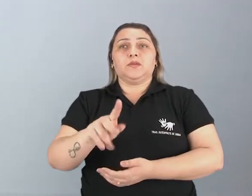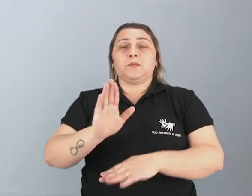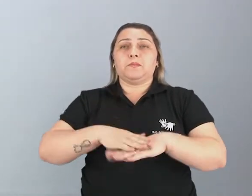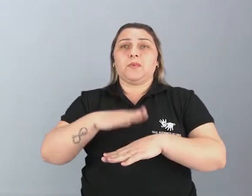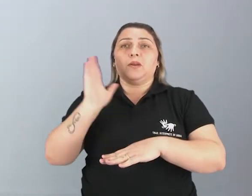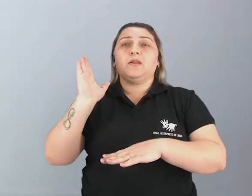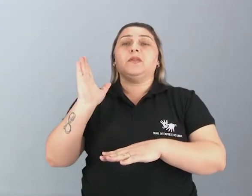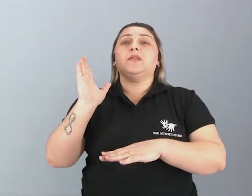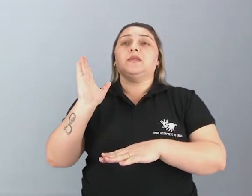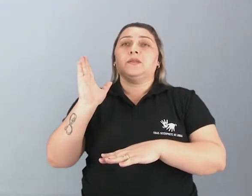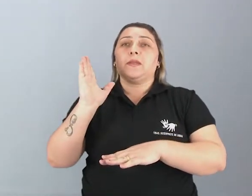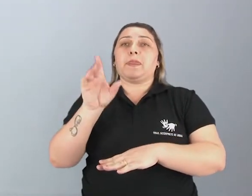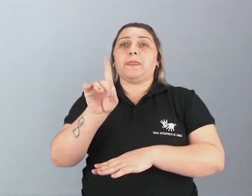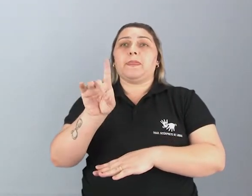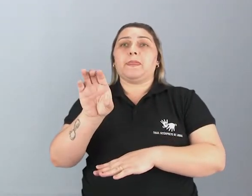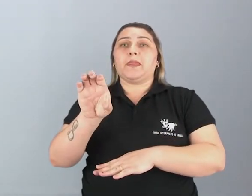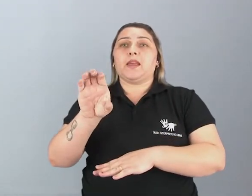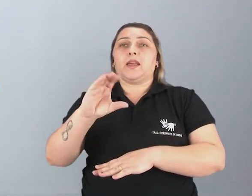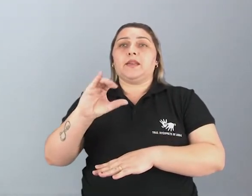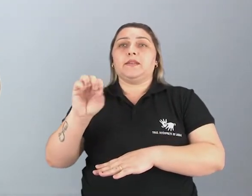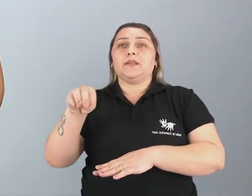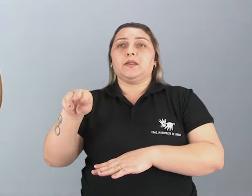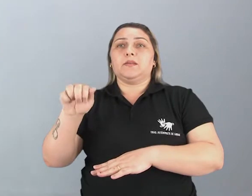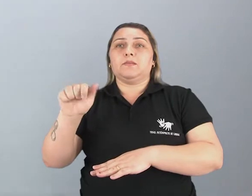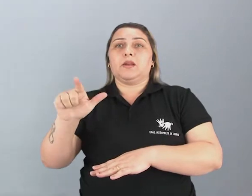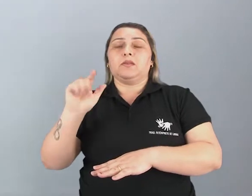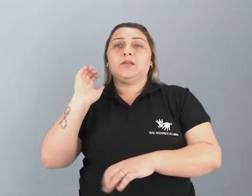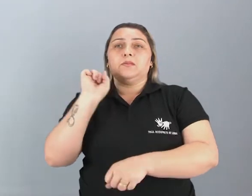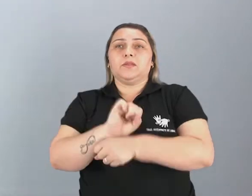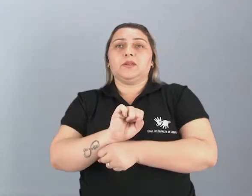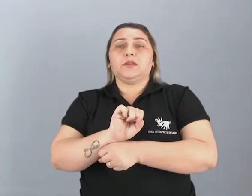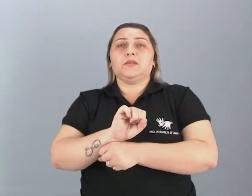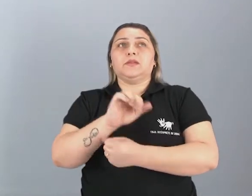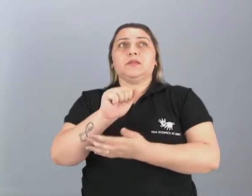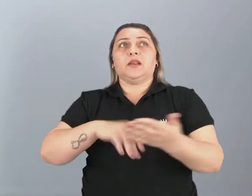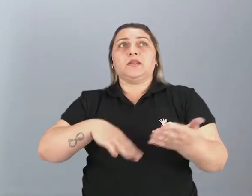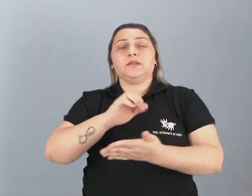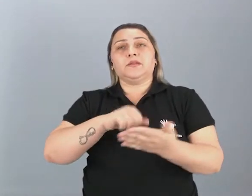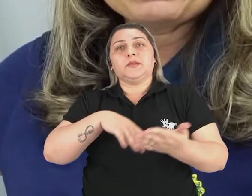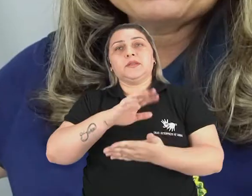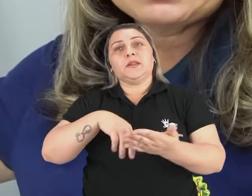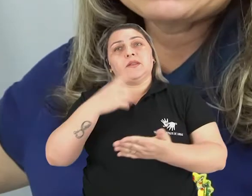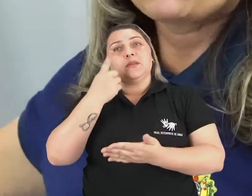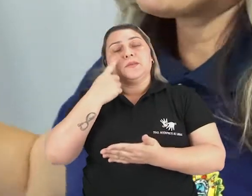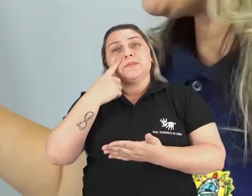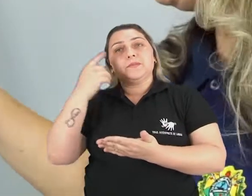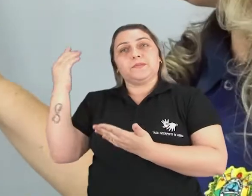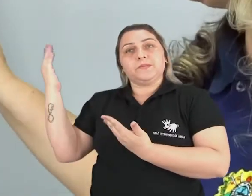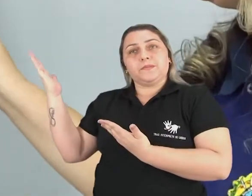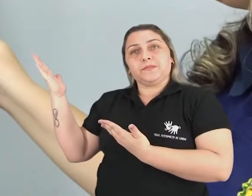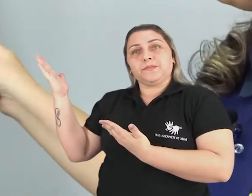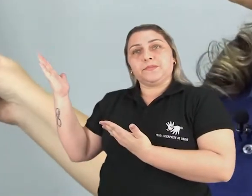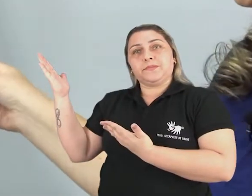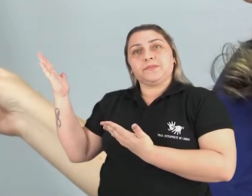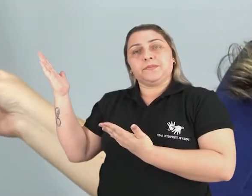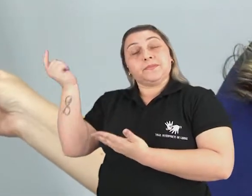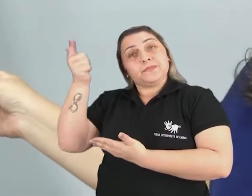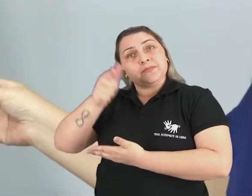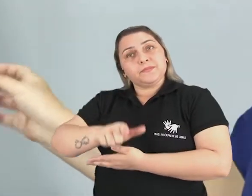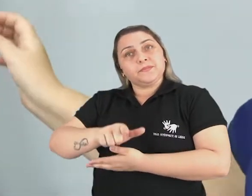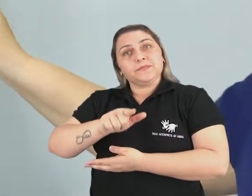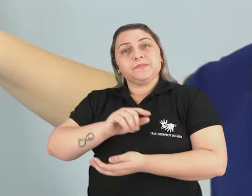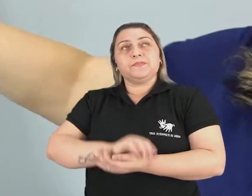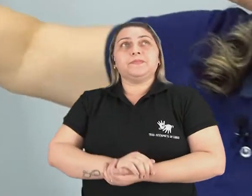na forma decimal. E nós paramos aqui nessa atividade, olha aqui comigo nesse quadro, né?